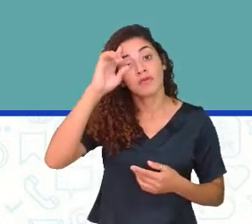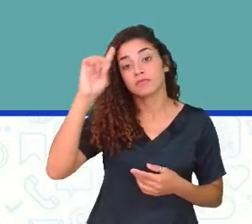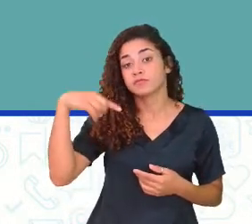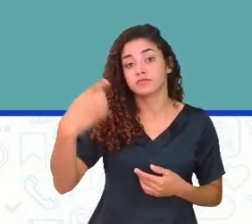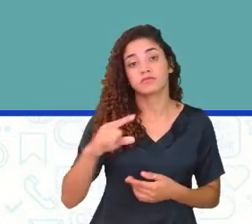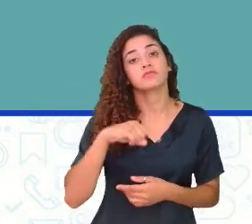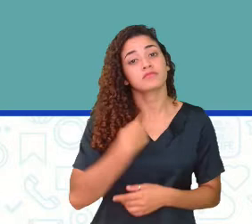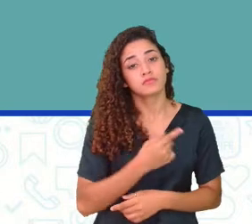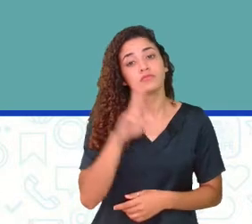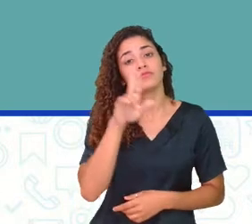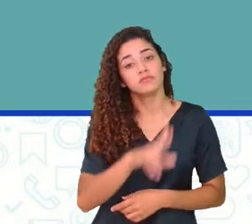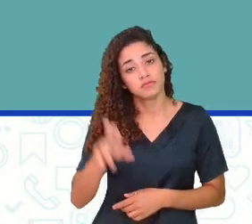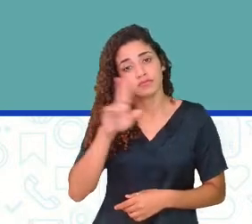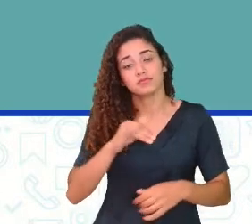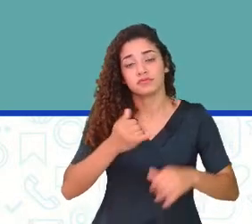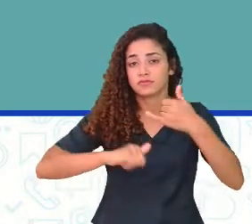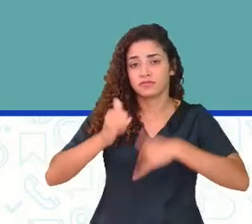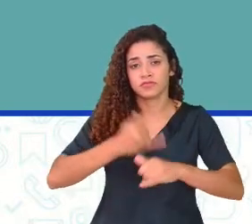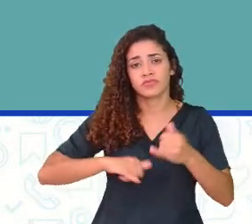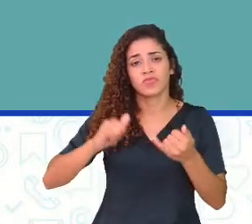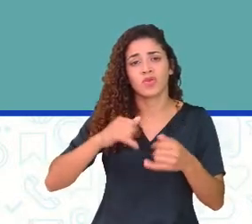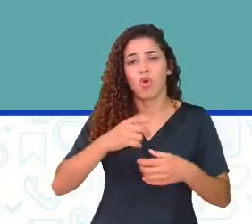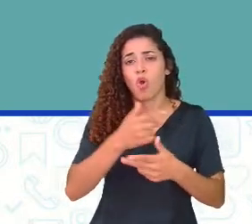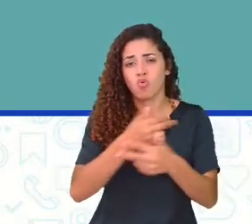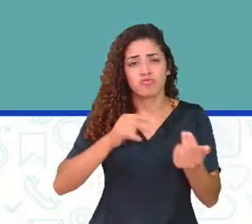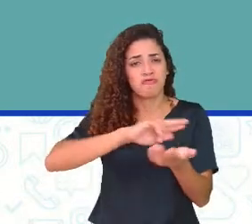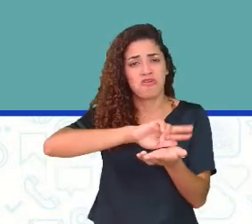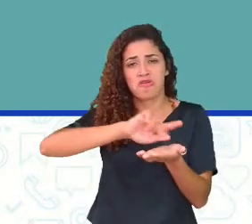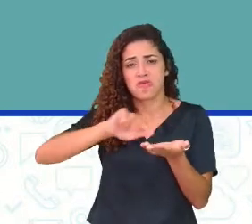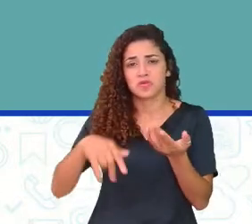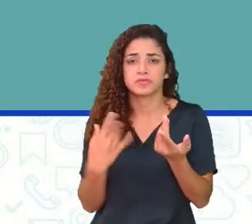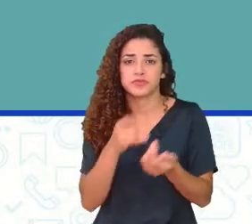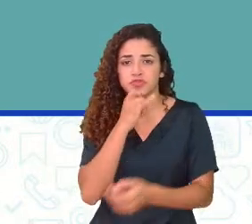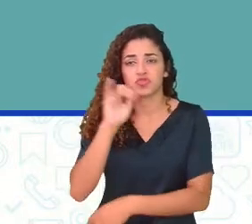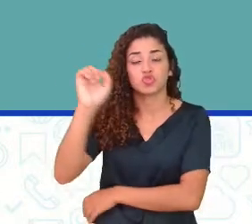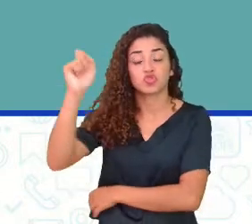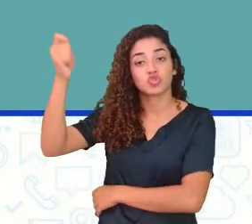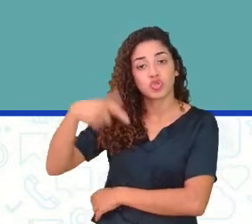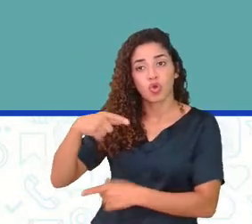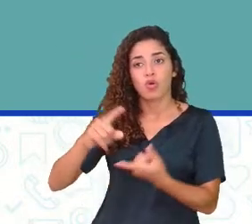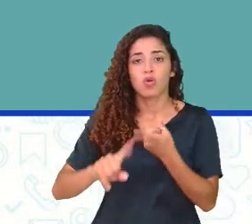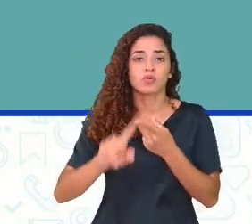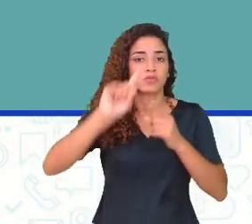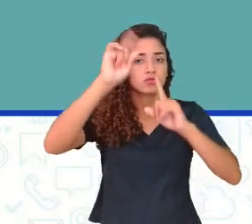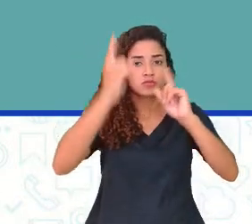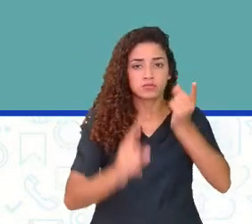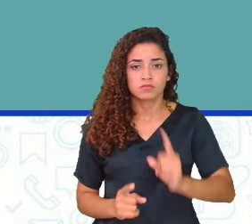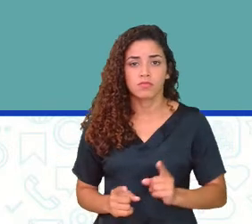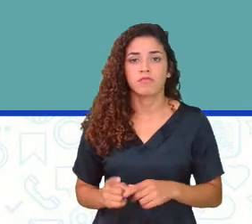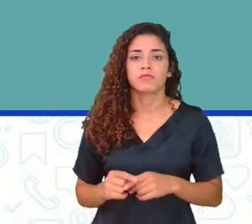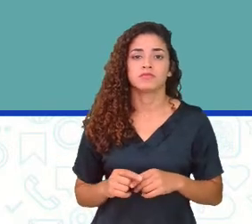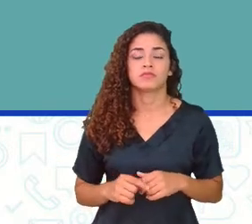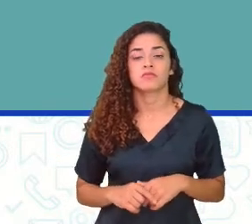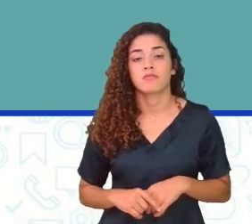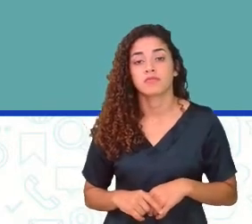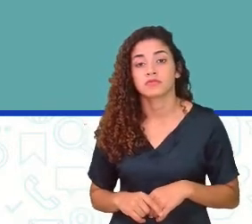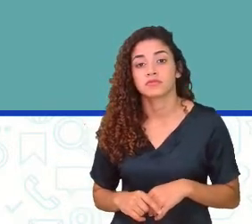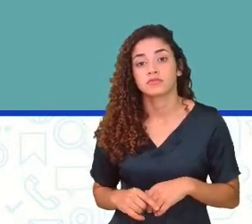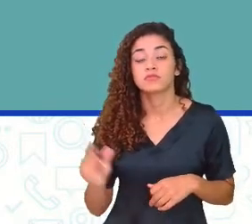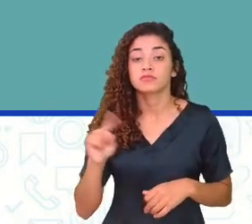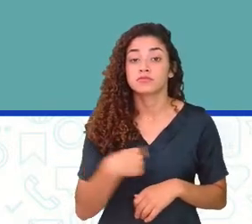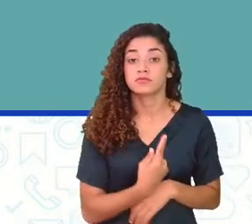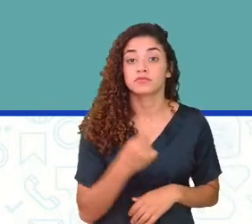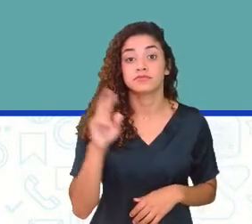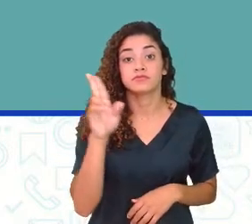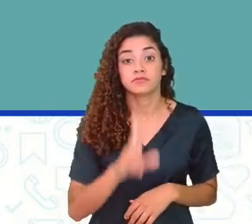usamos a eletricidade em várias coisas, assim como o Sol naturalmente, assim como os raios que acontecem naturalmente, nós